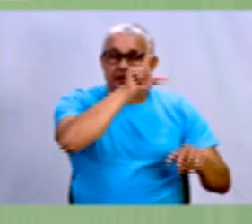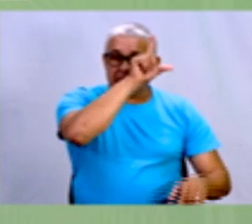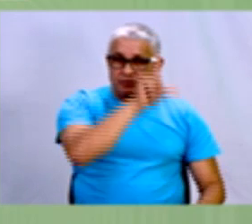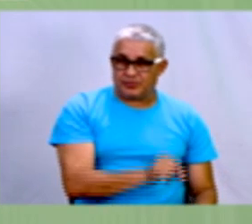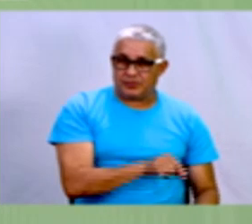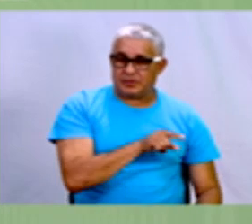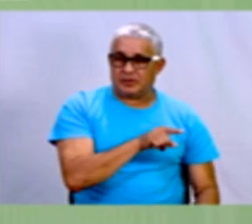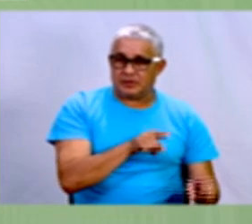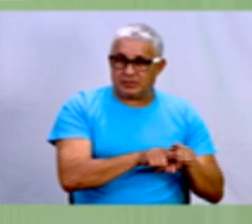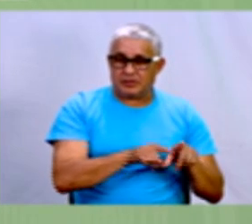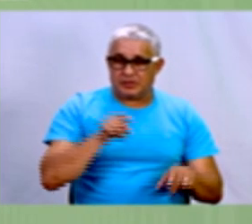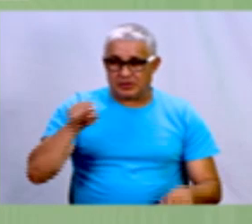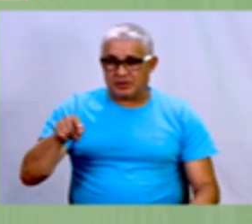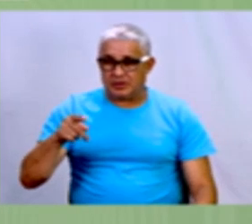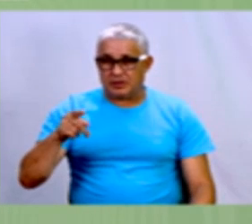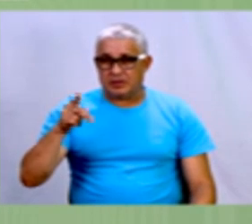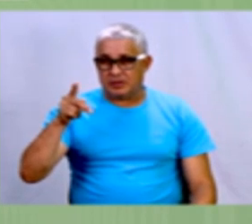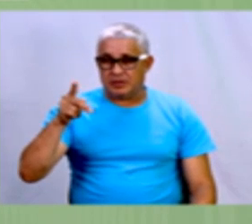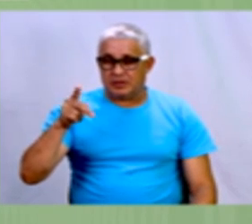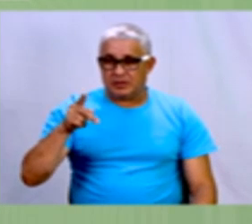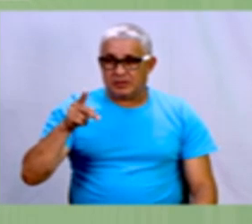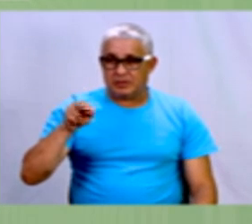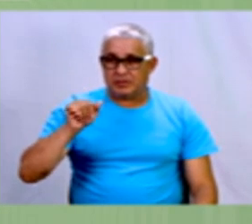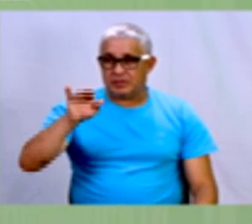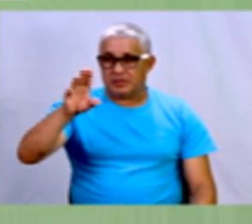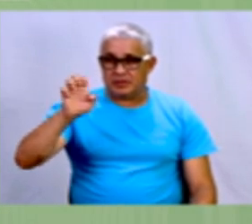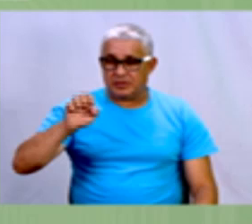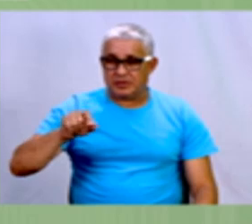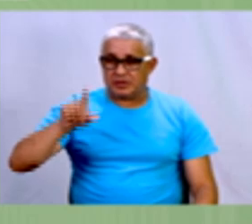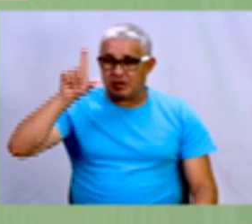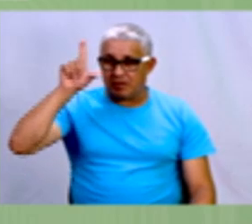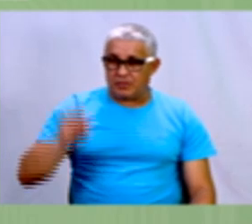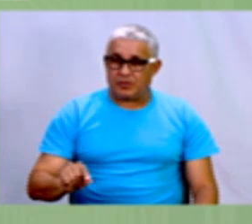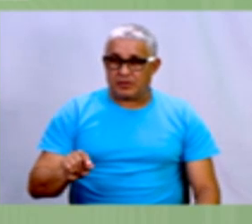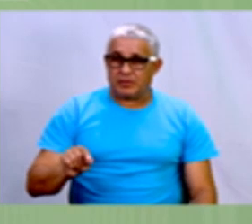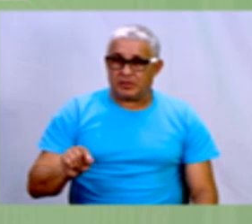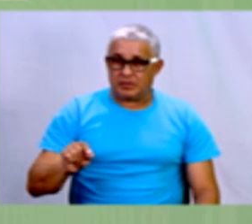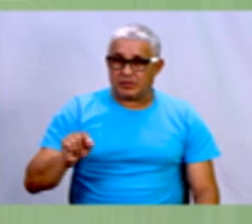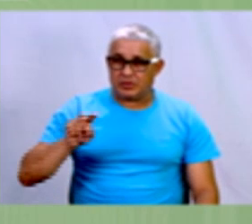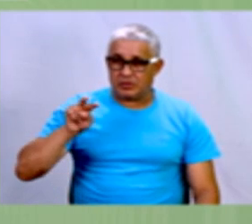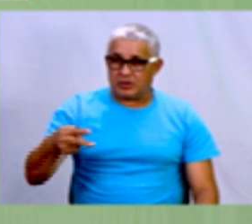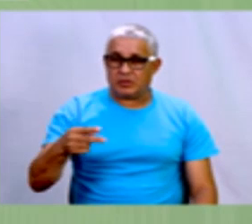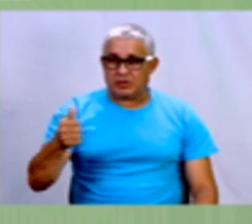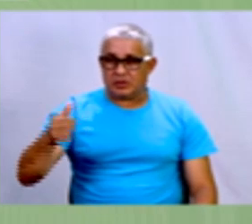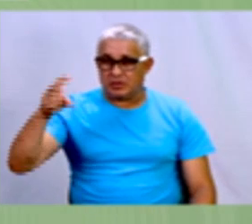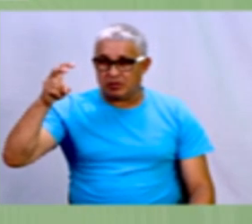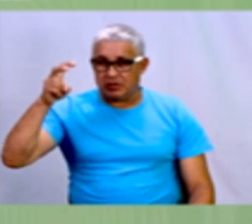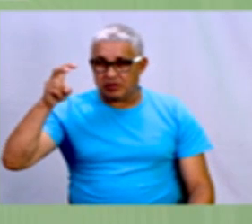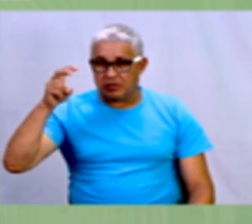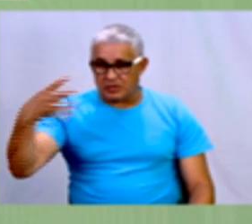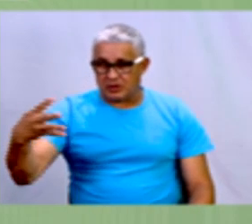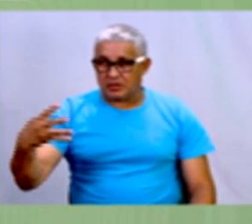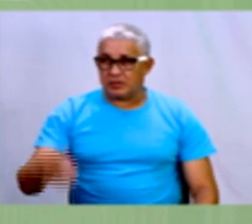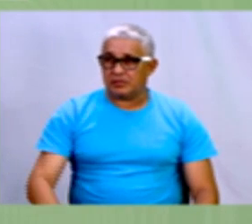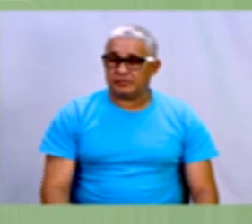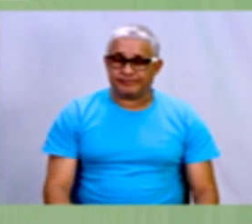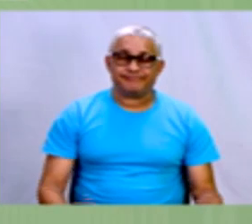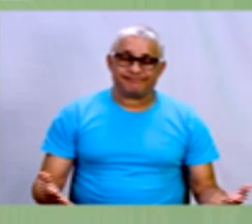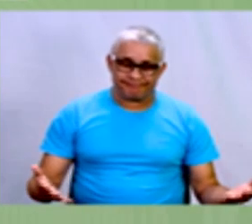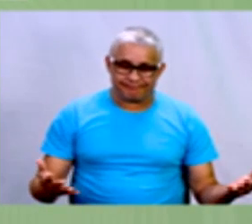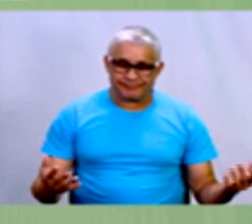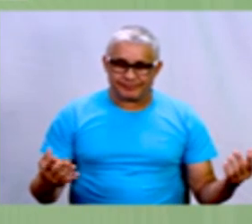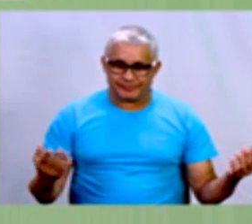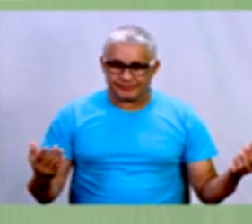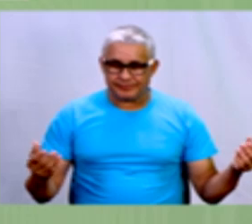SAC eu amortizei 2.500 e no sistema Price eu amortizei 2.154. Gente, quando chegar